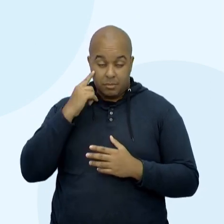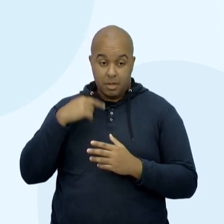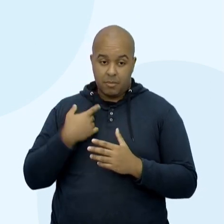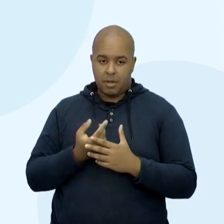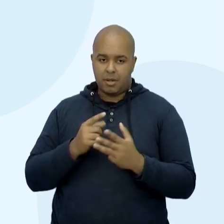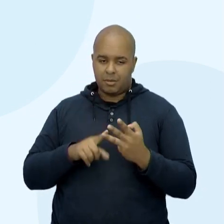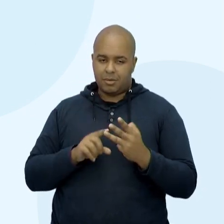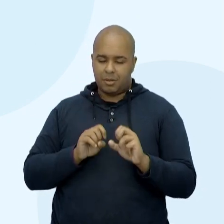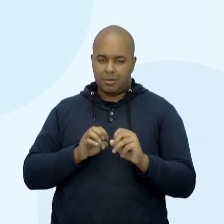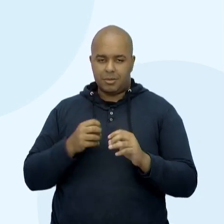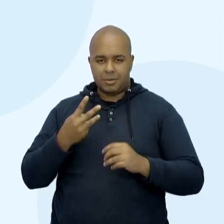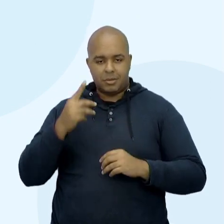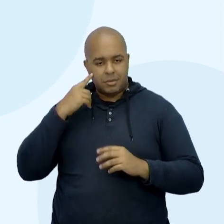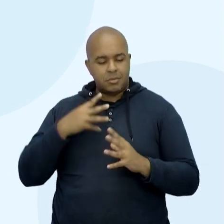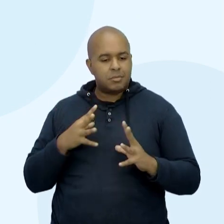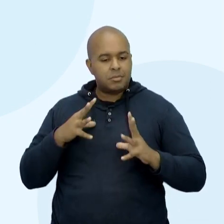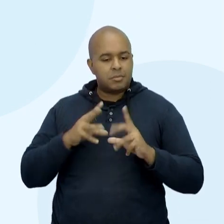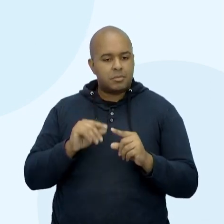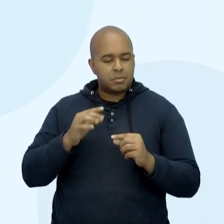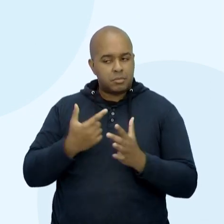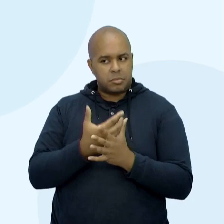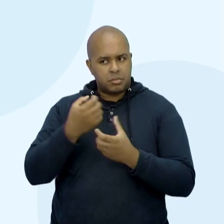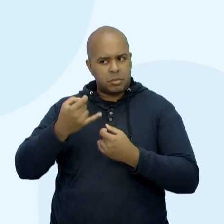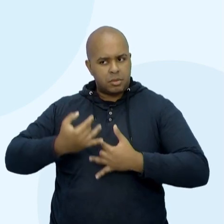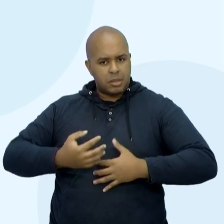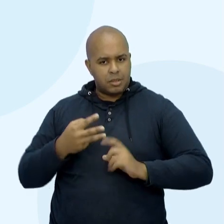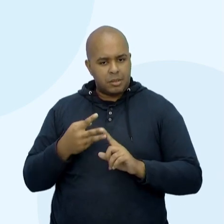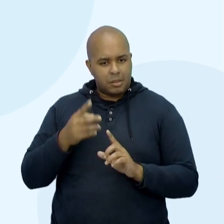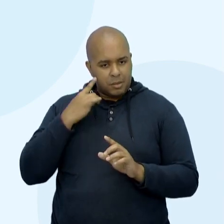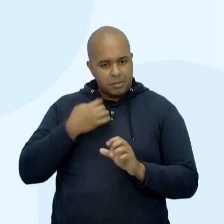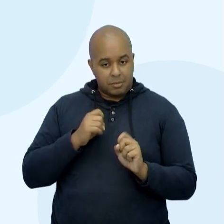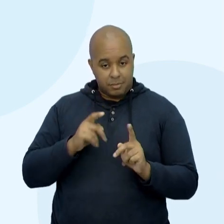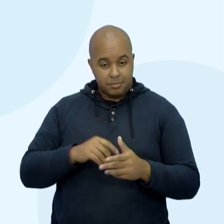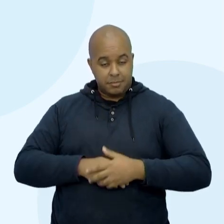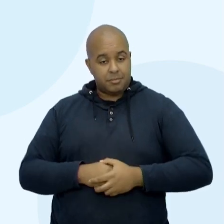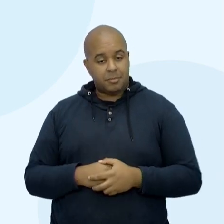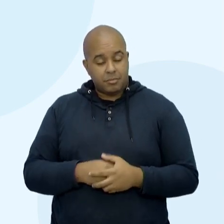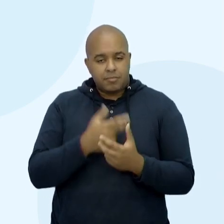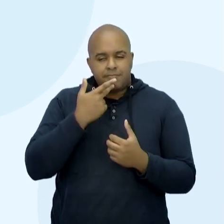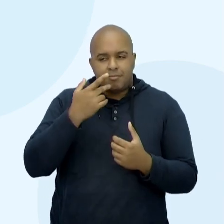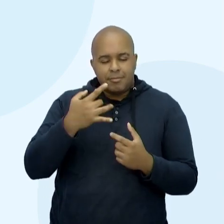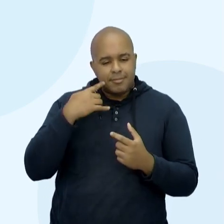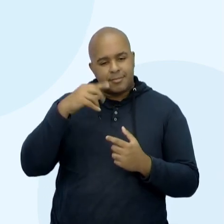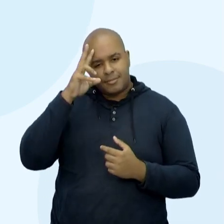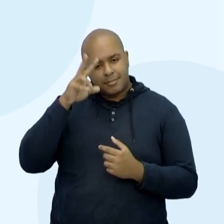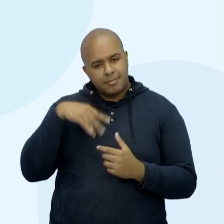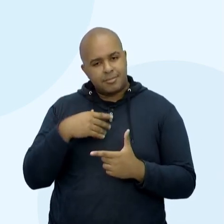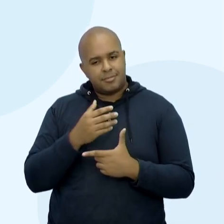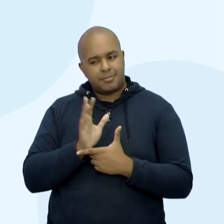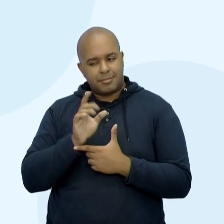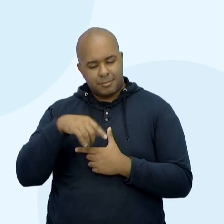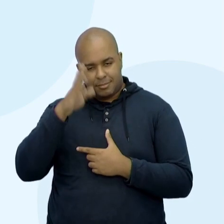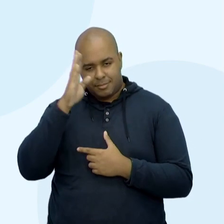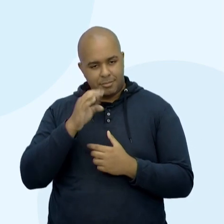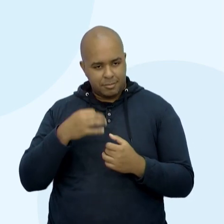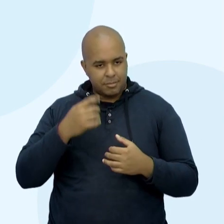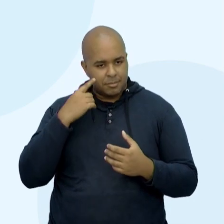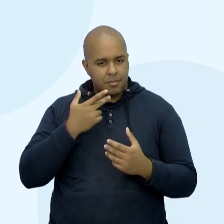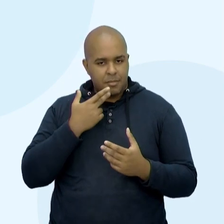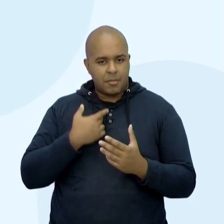aula 3, que foi uma aula completa com muita coisa, a terceira parte dessa aula 3. Falamos sobre a história do cinema do Brasil, tá